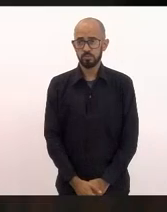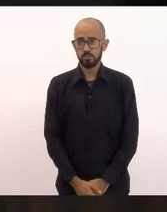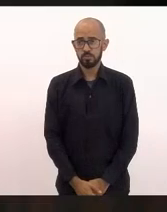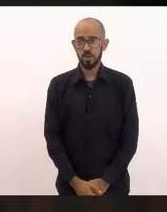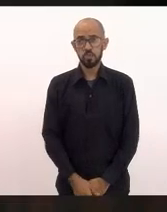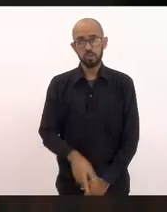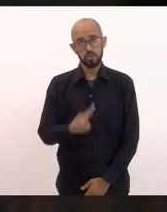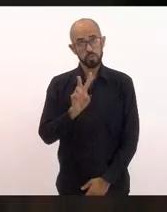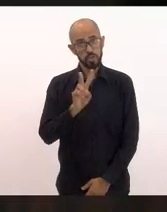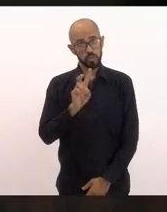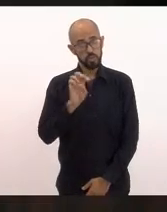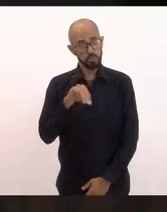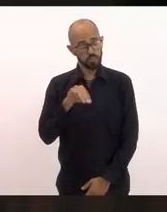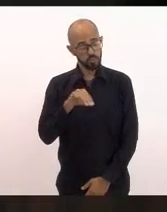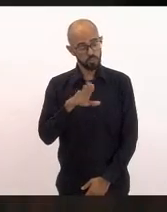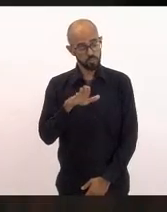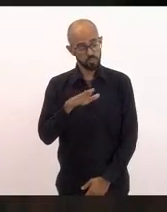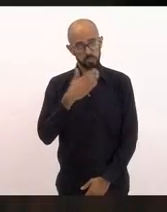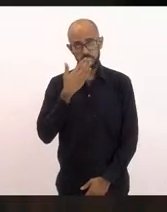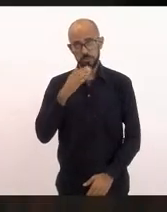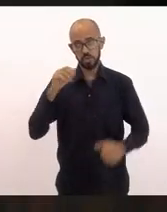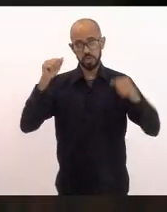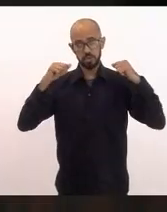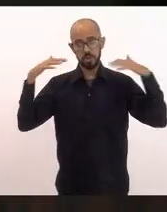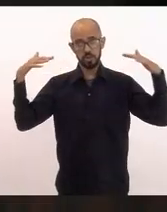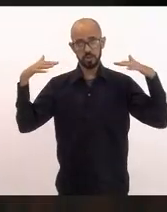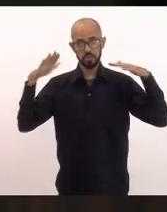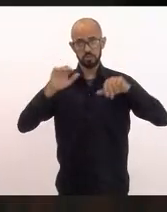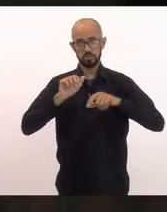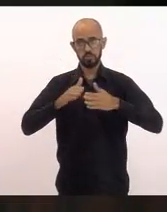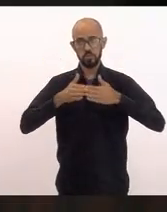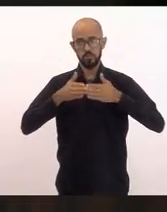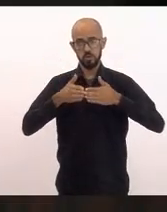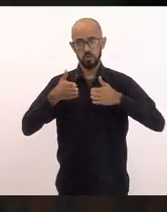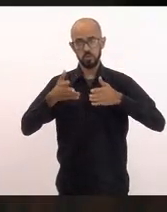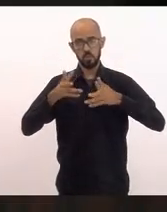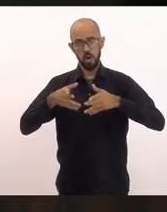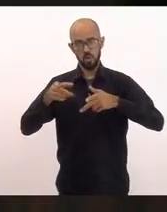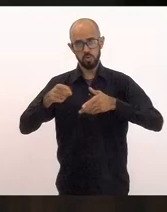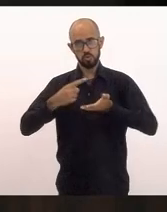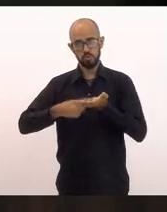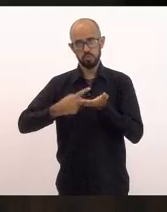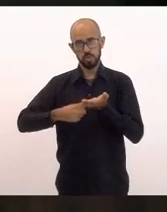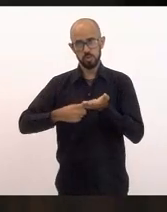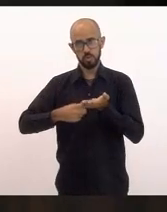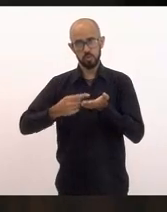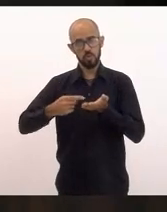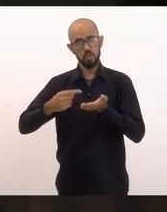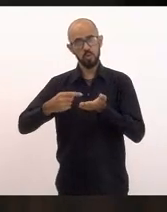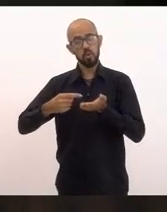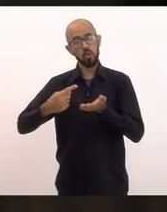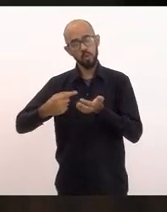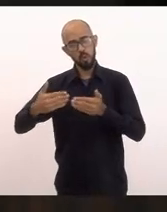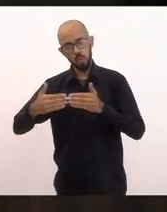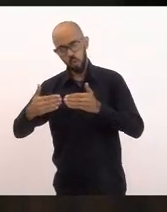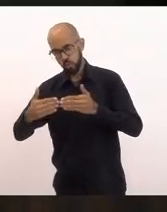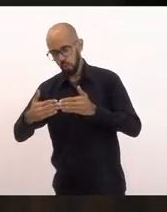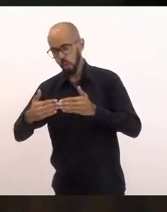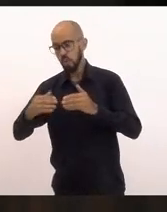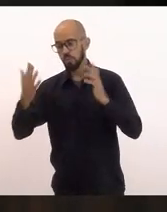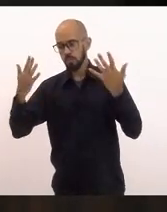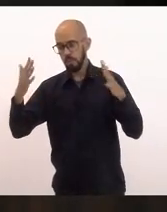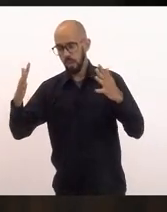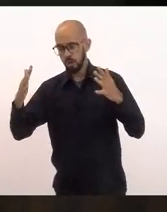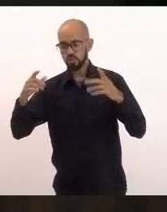mais. Obrigado, senhor presidente. Vou pedir às galerias, como eu combinei aqui. Concordou, pode aplaudir. Não concordou, ao final